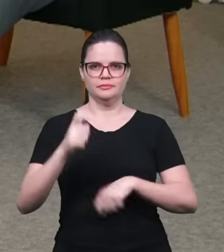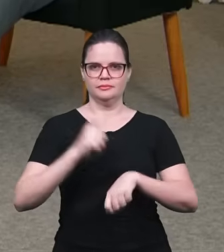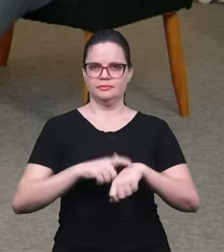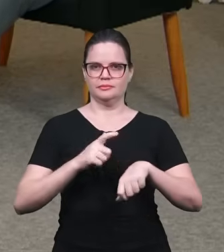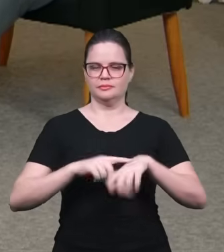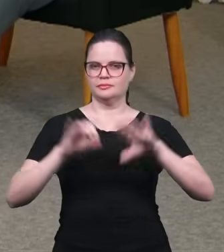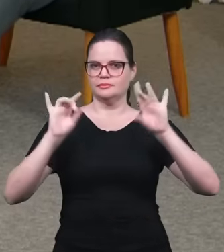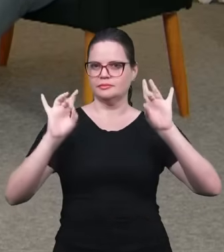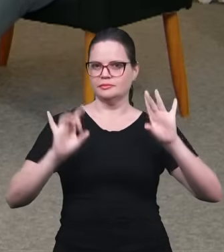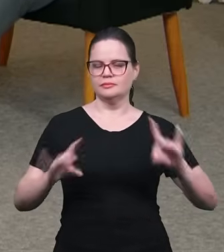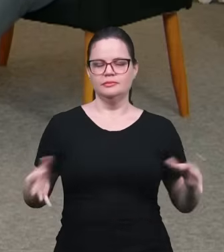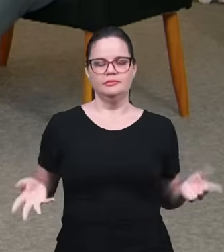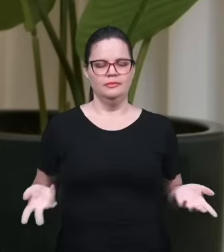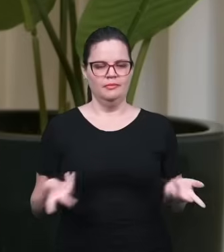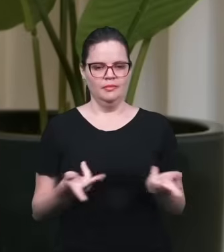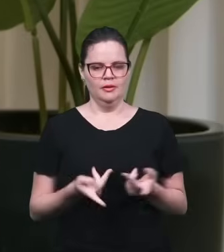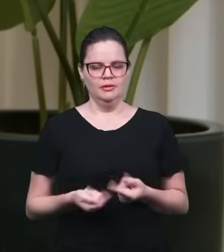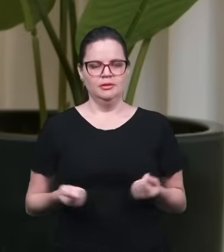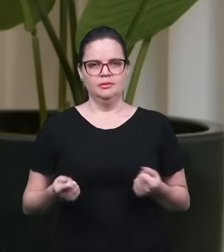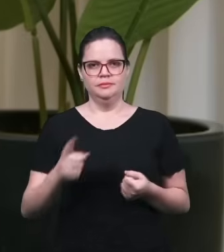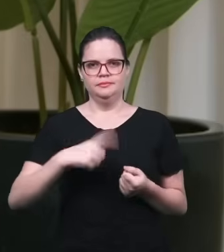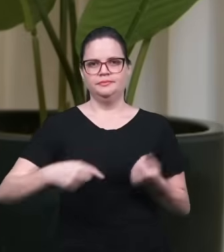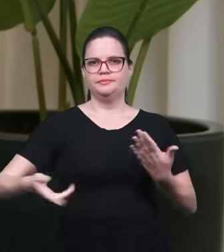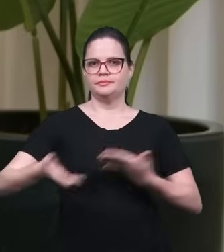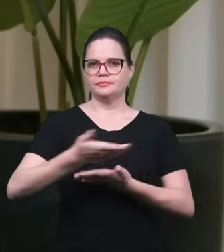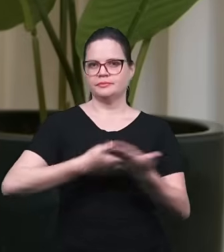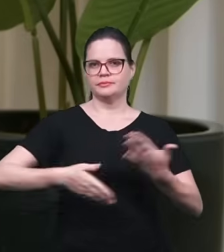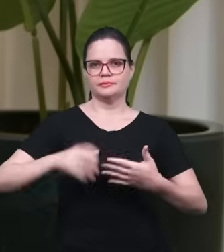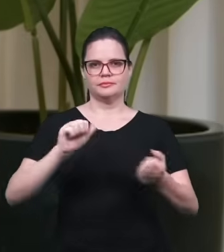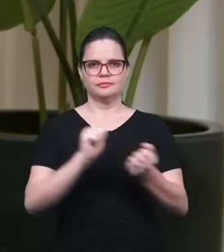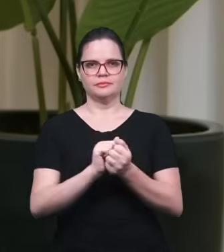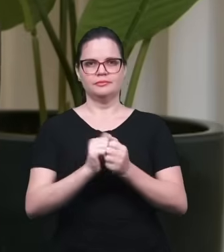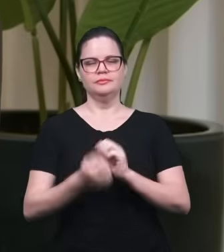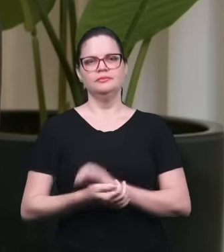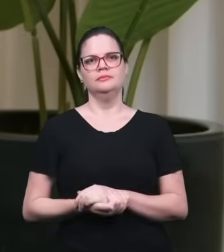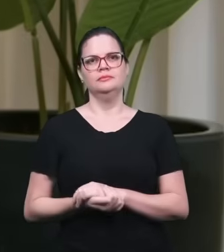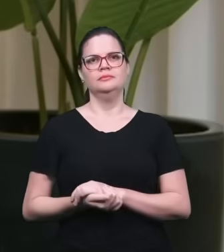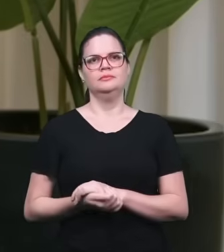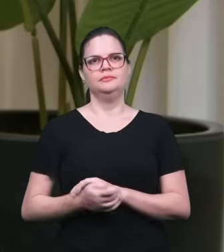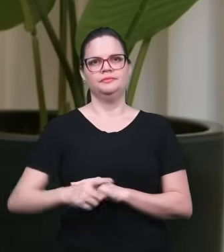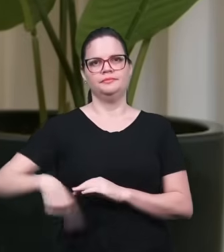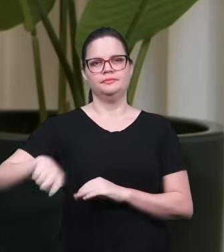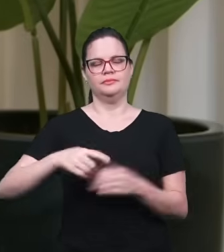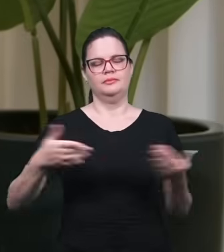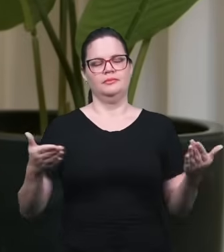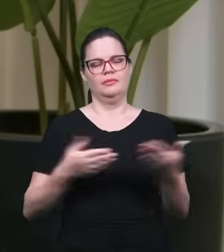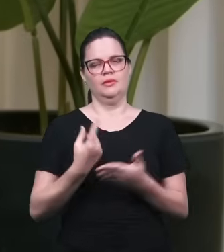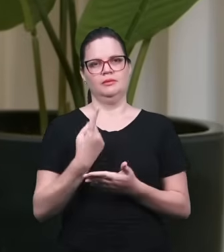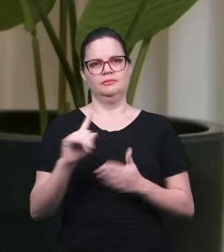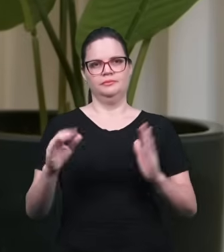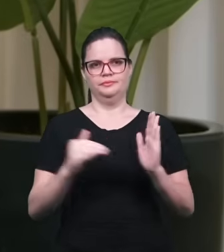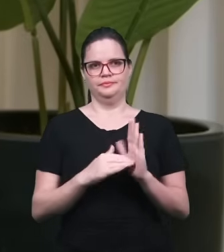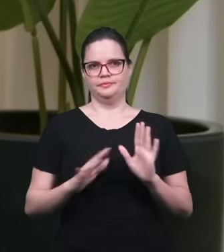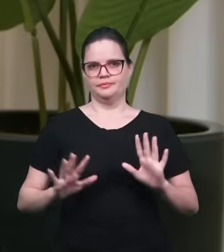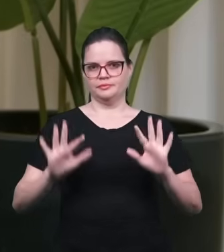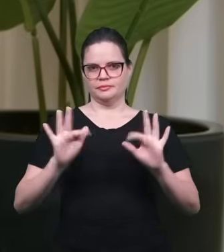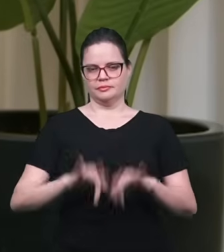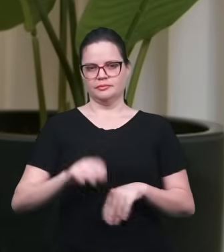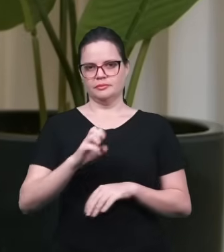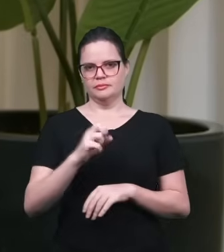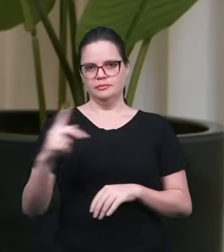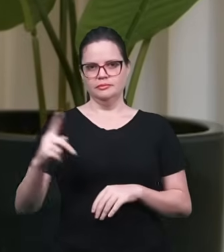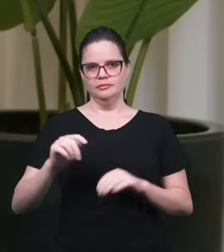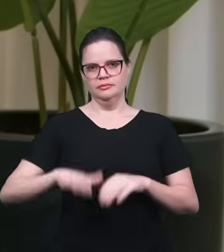momento maravilhoso que compartilhamos aqui com os nossos irmãos. Nós estamos assim encerrando mais um episódio